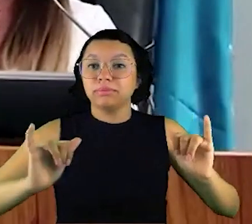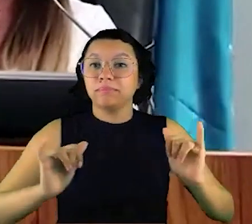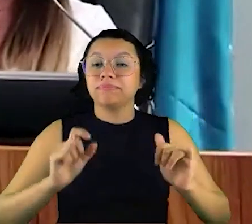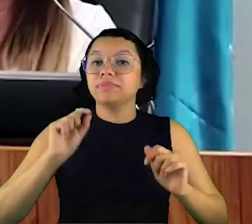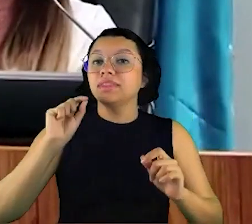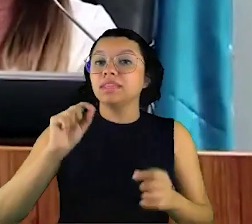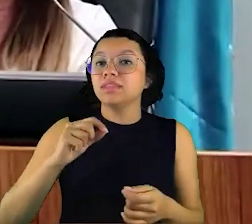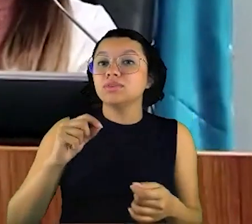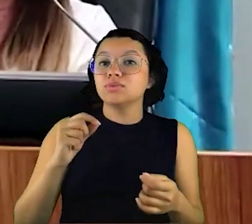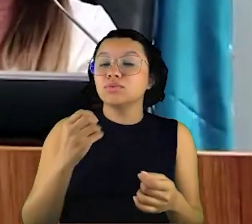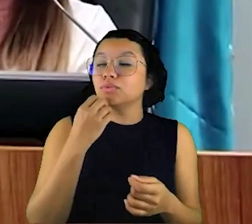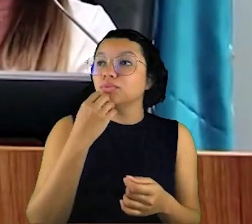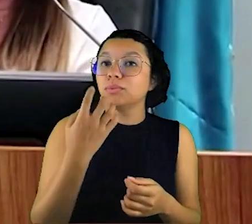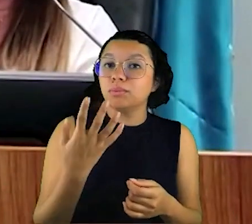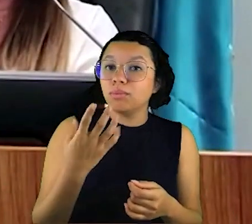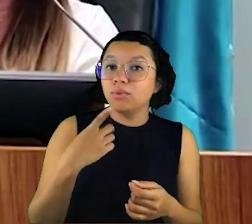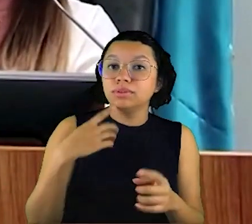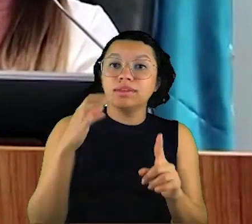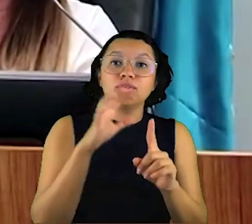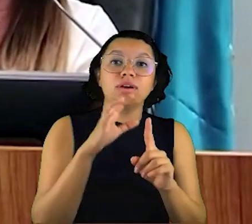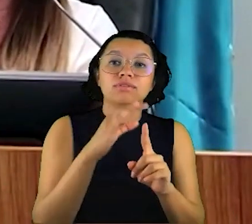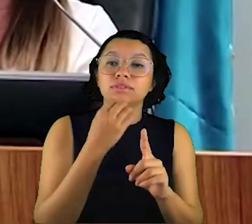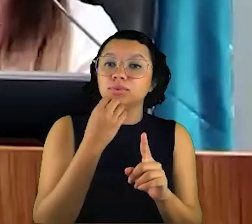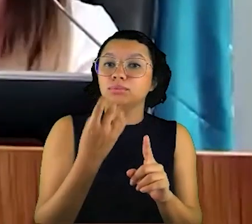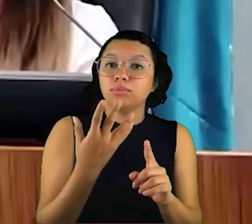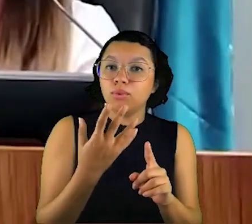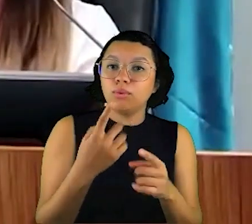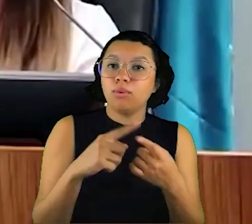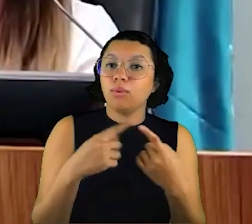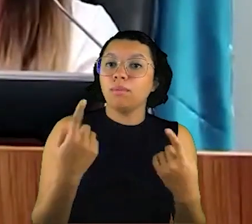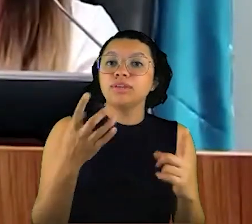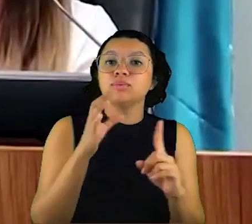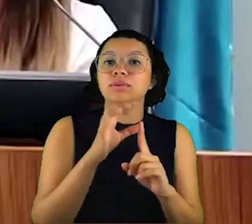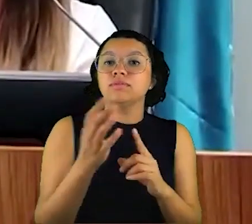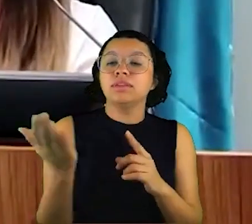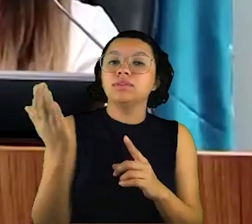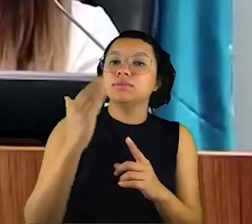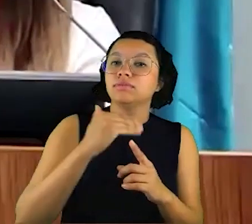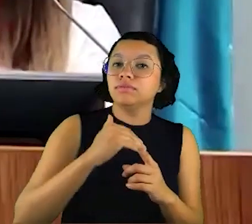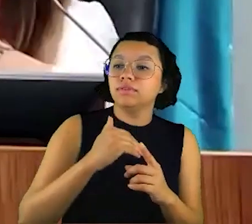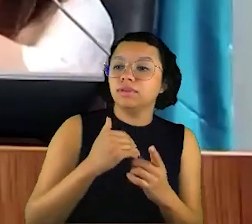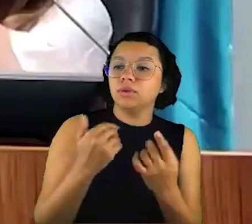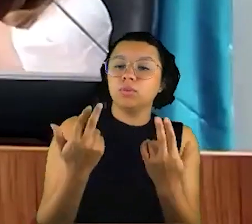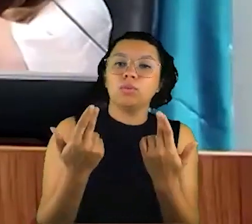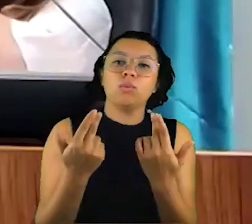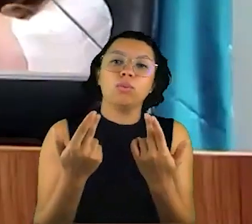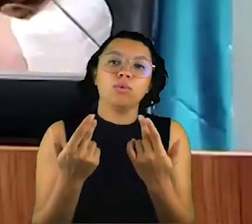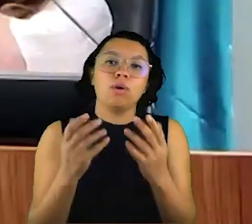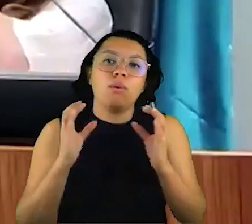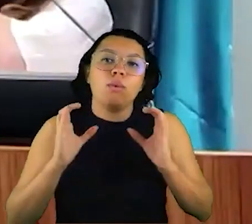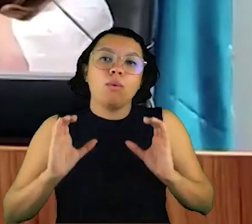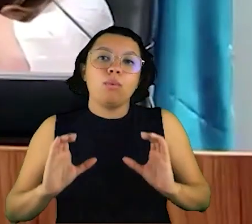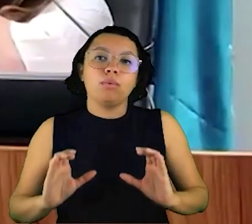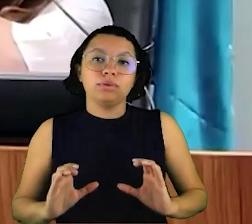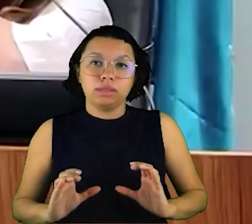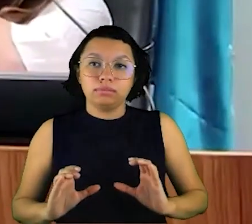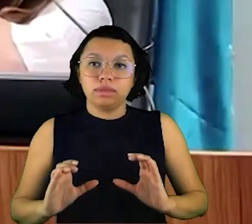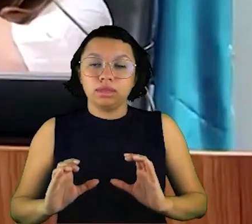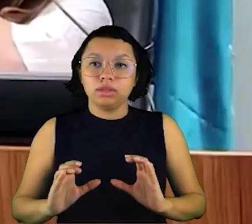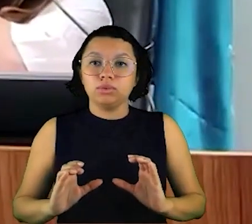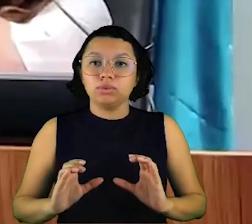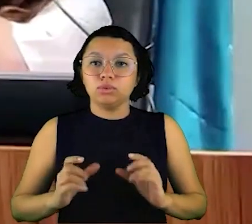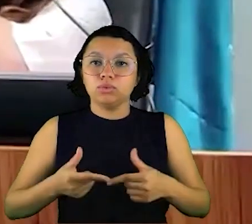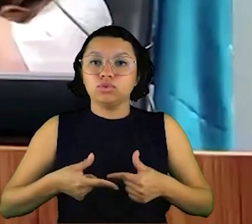E isso surtiu efeito. Mas o efeito veio do mesmo padrão de comportamento